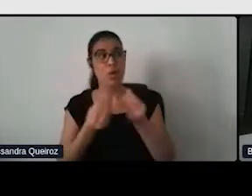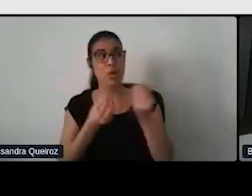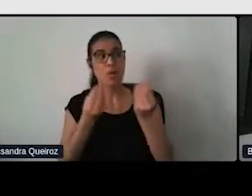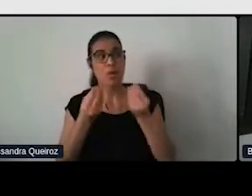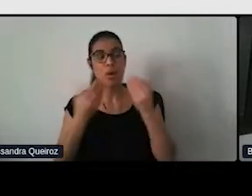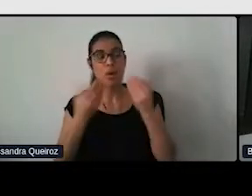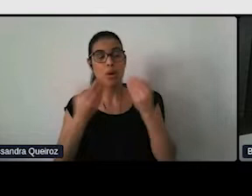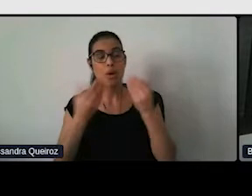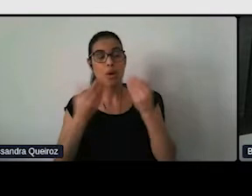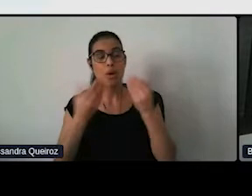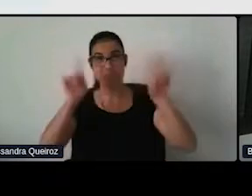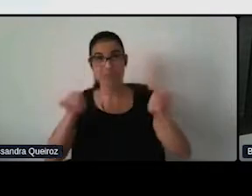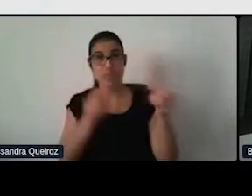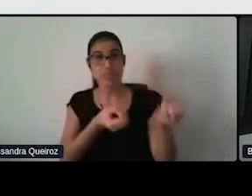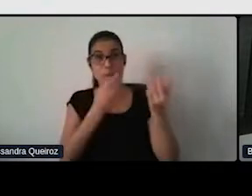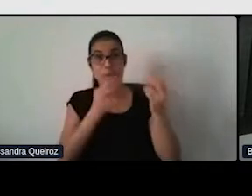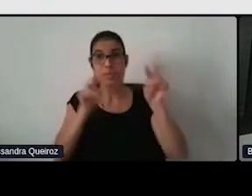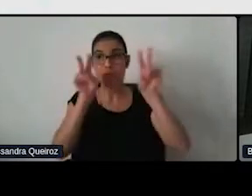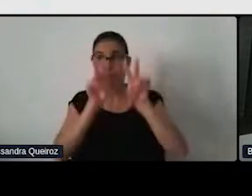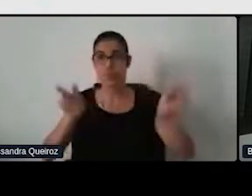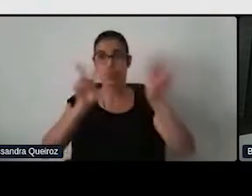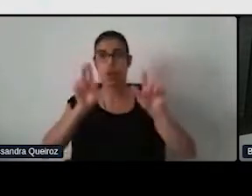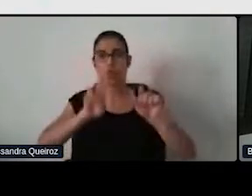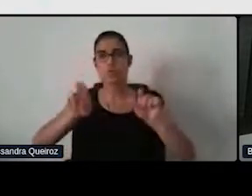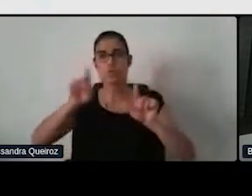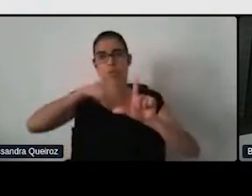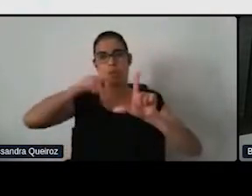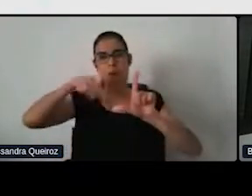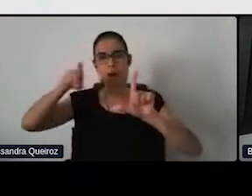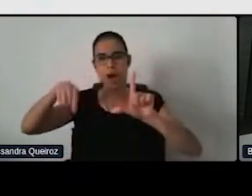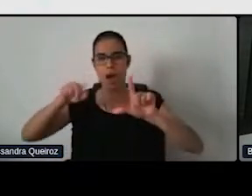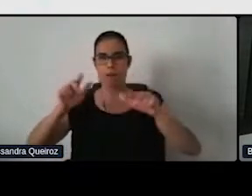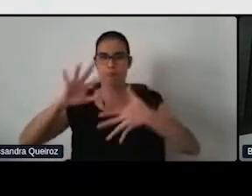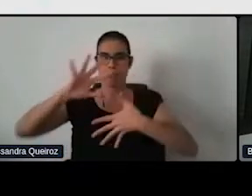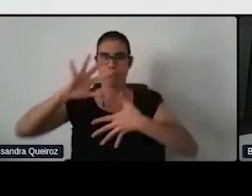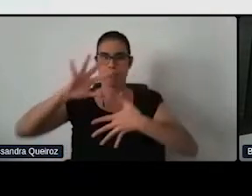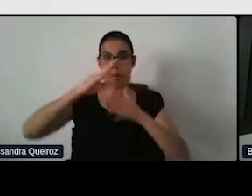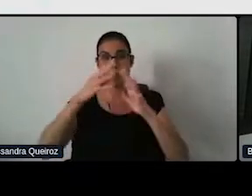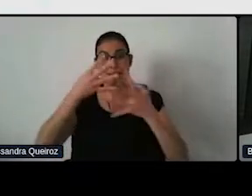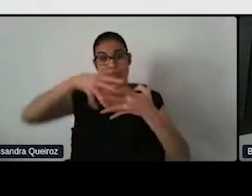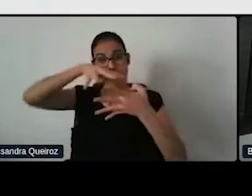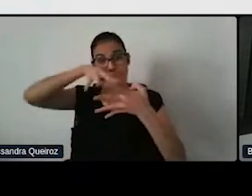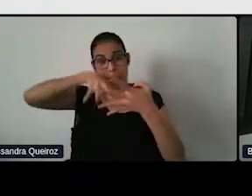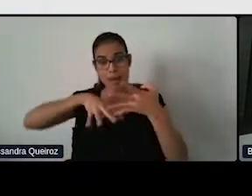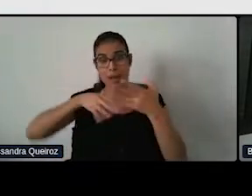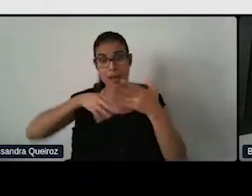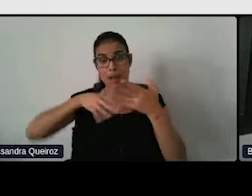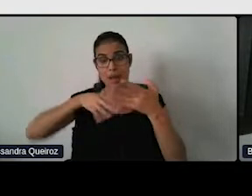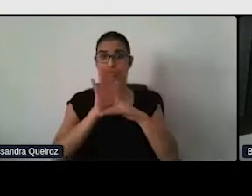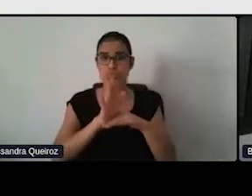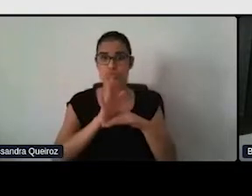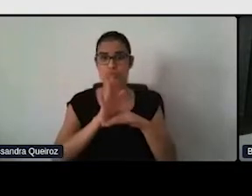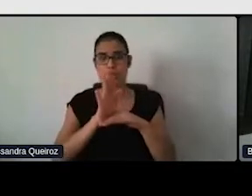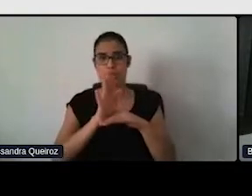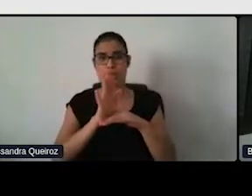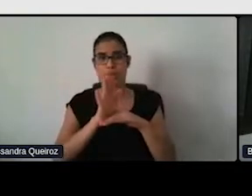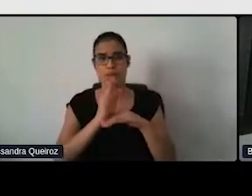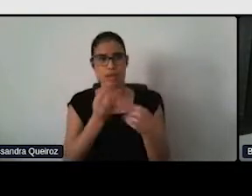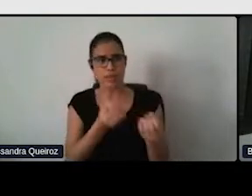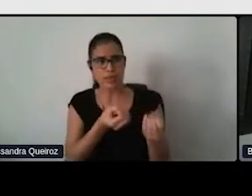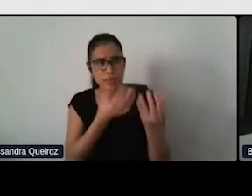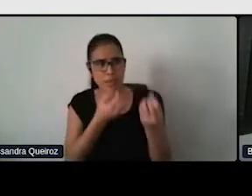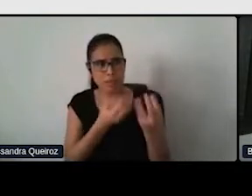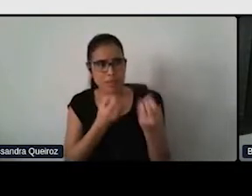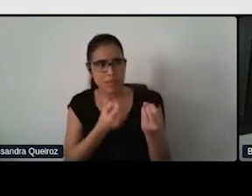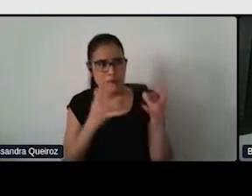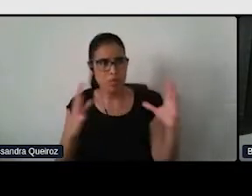maneira visual, através de gráficos, de mapas, de tabelas, para tornar mais fácil a tomada de